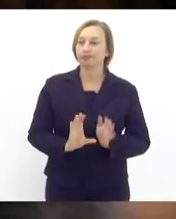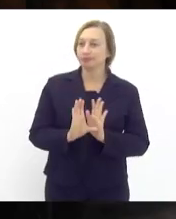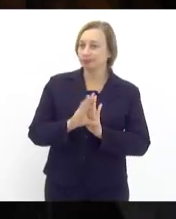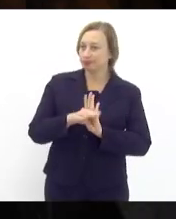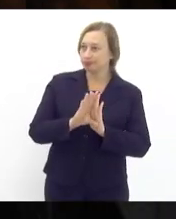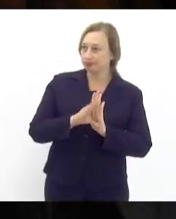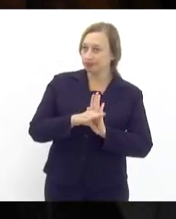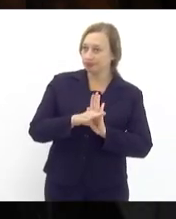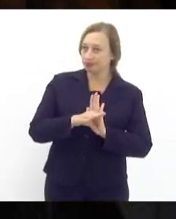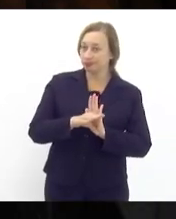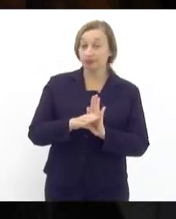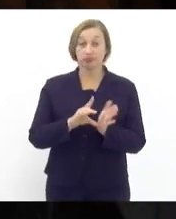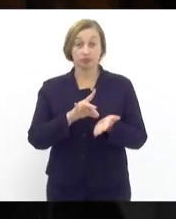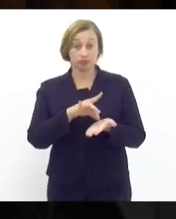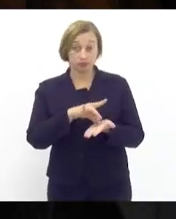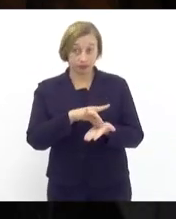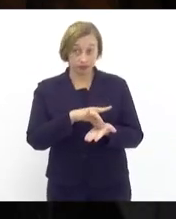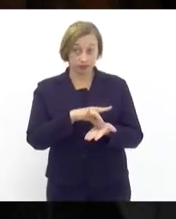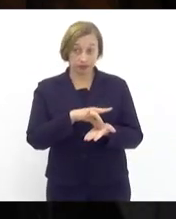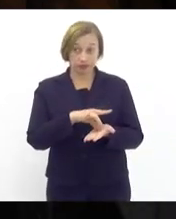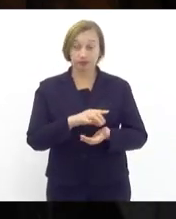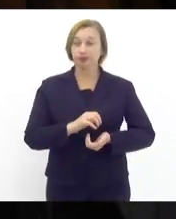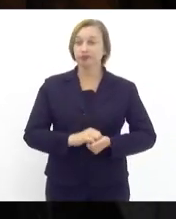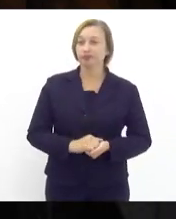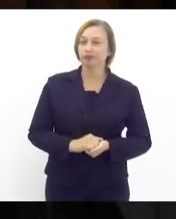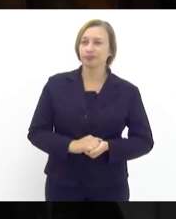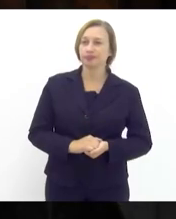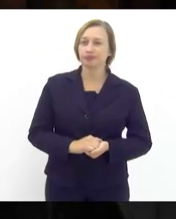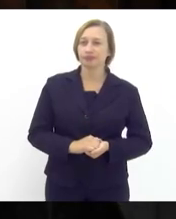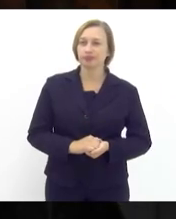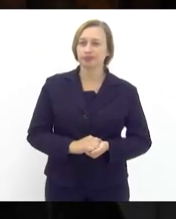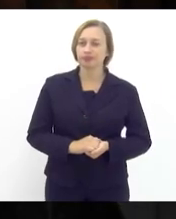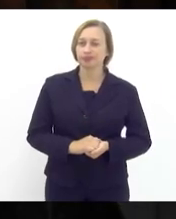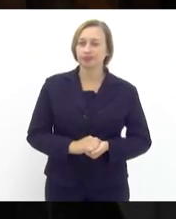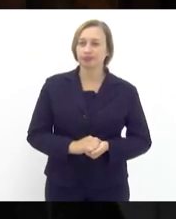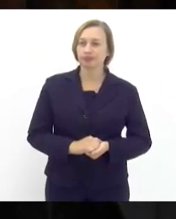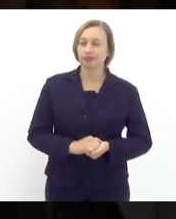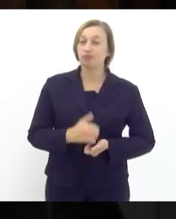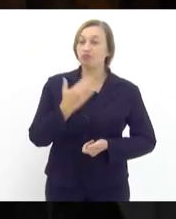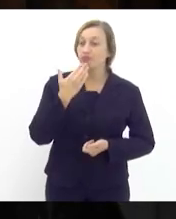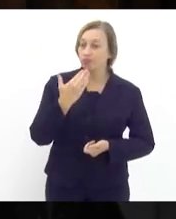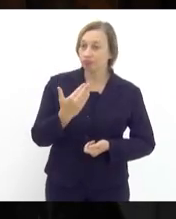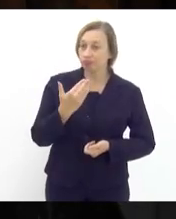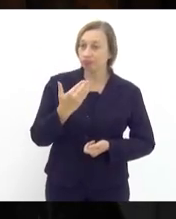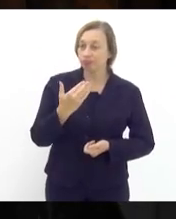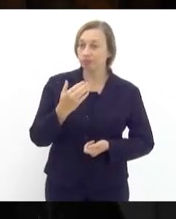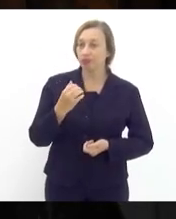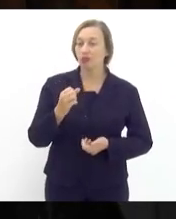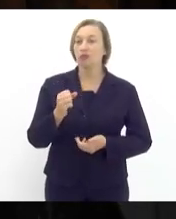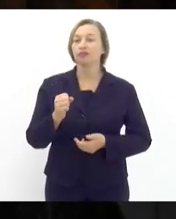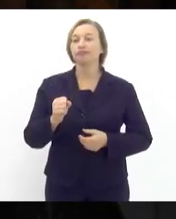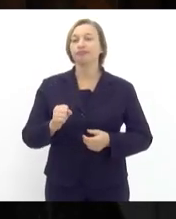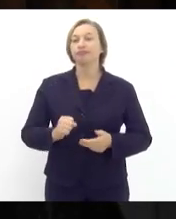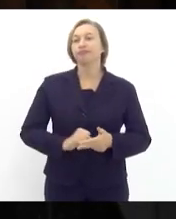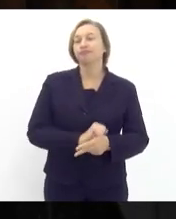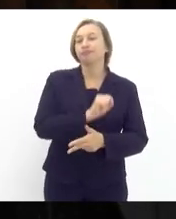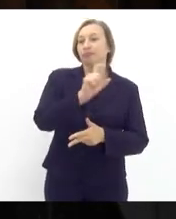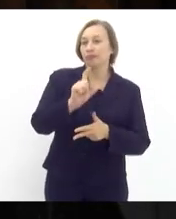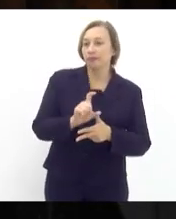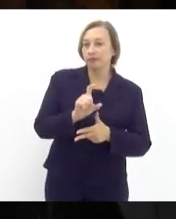original pretendíamos autorizar o poder executivo